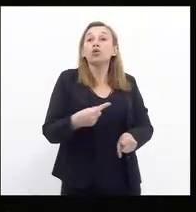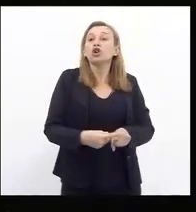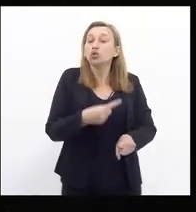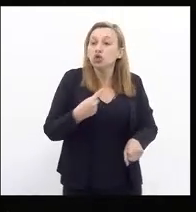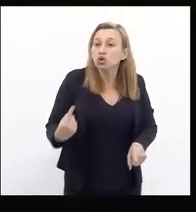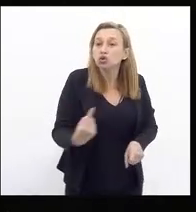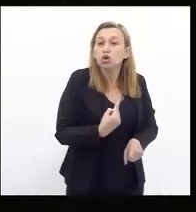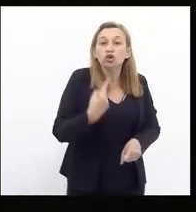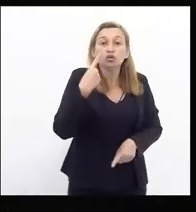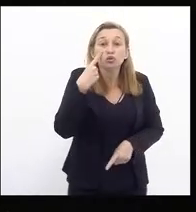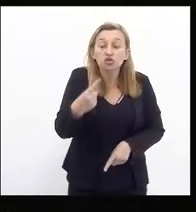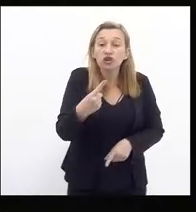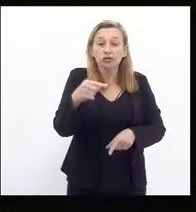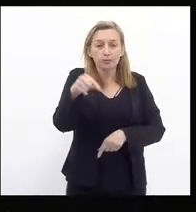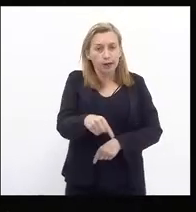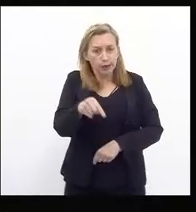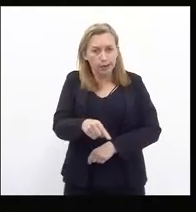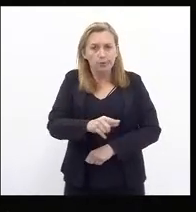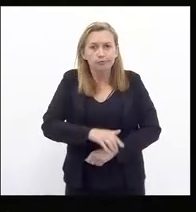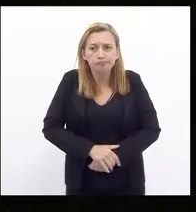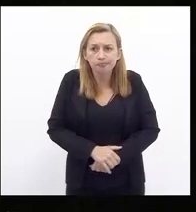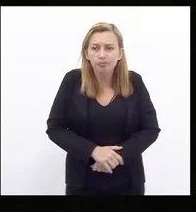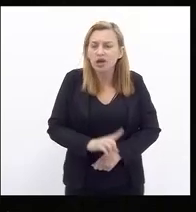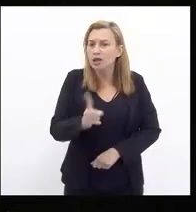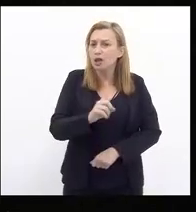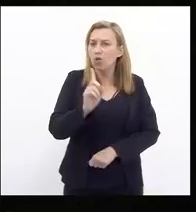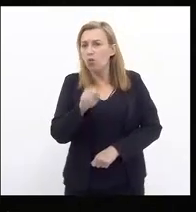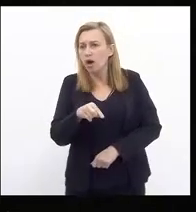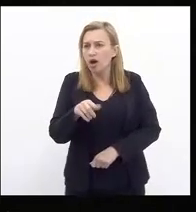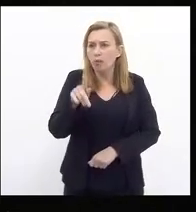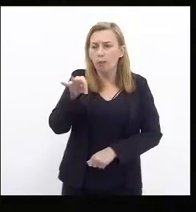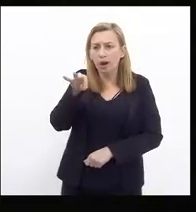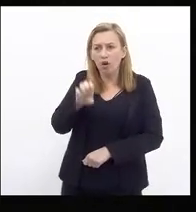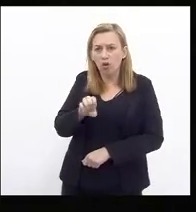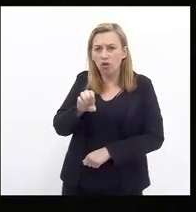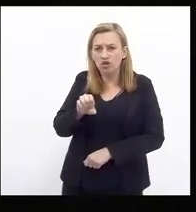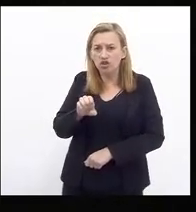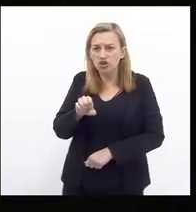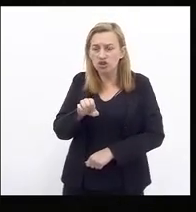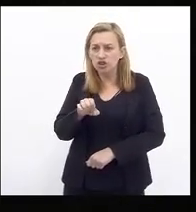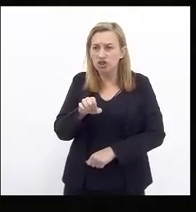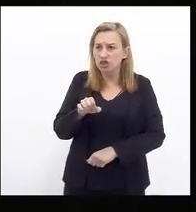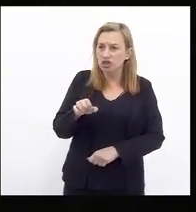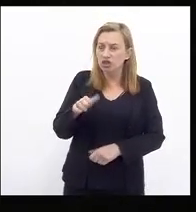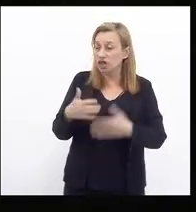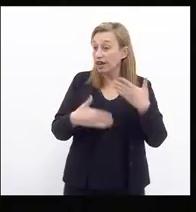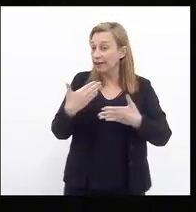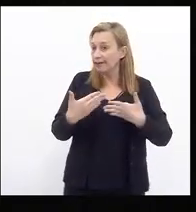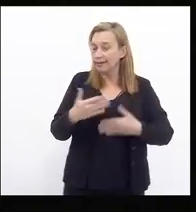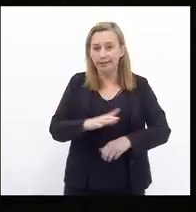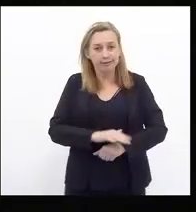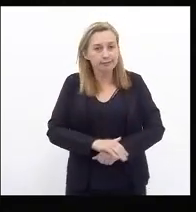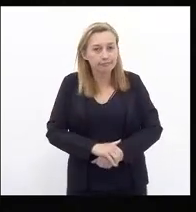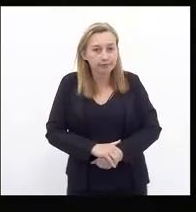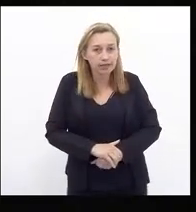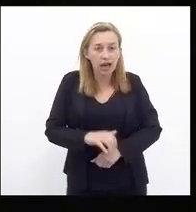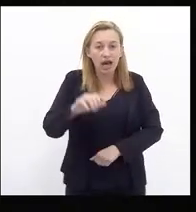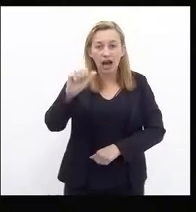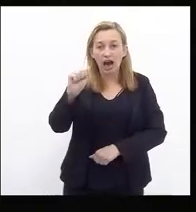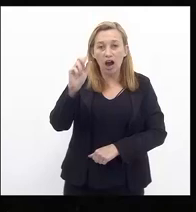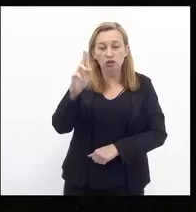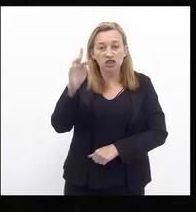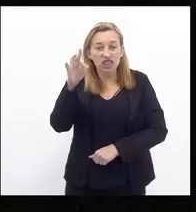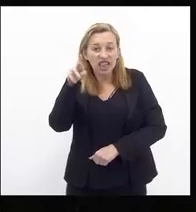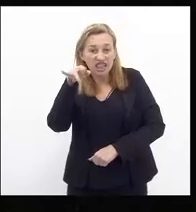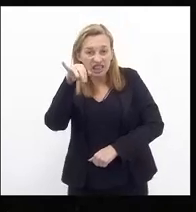nós estamos presenciando aqui não é um pacote de austeridade um pacote de austeridade